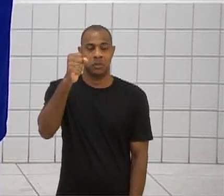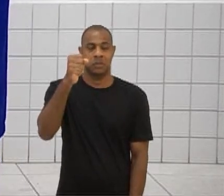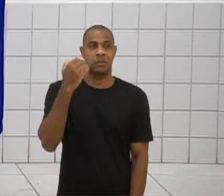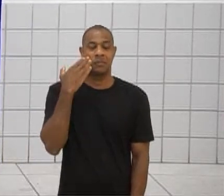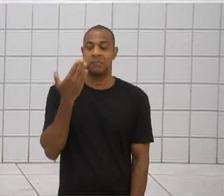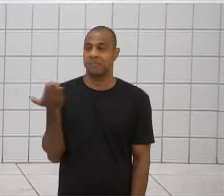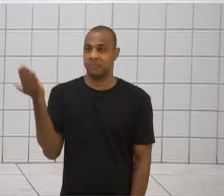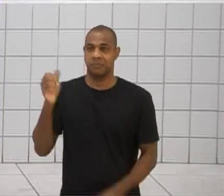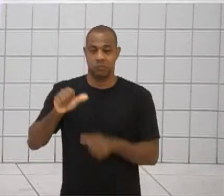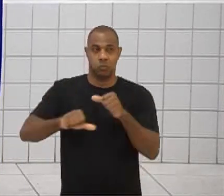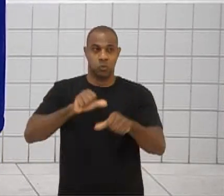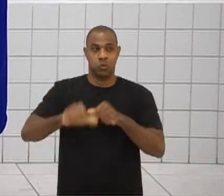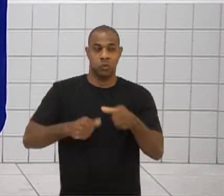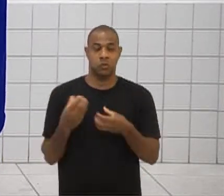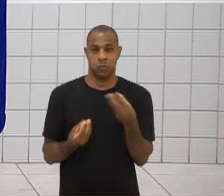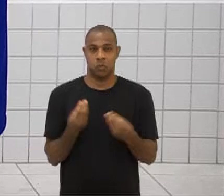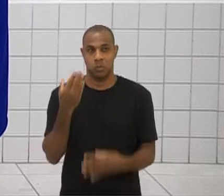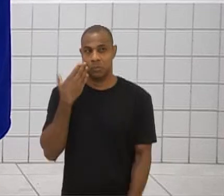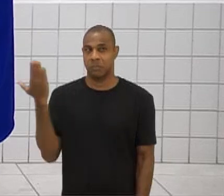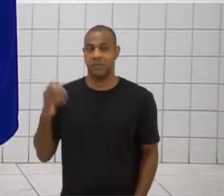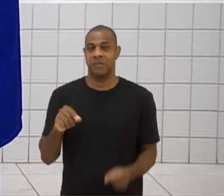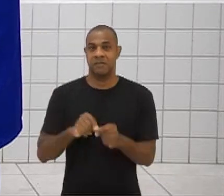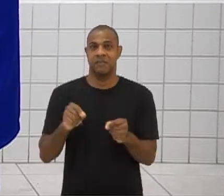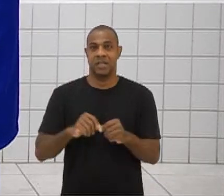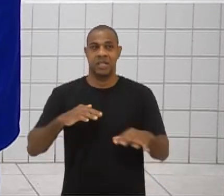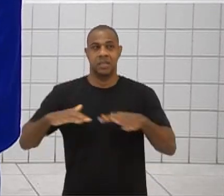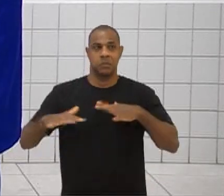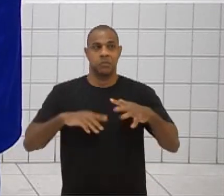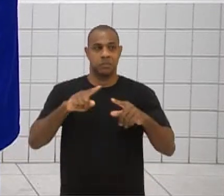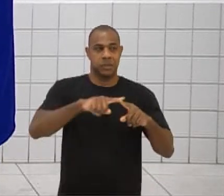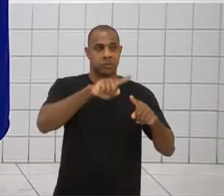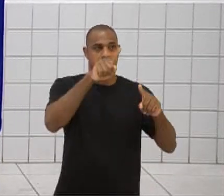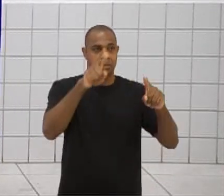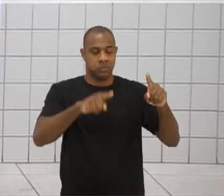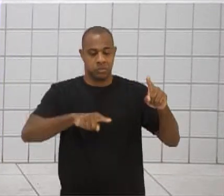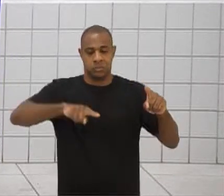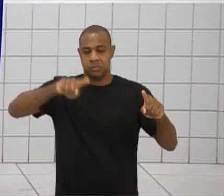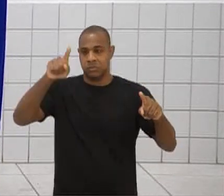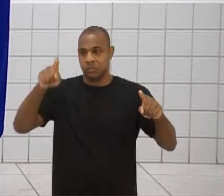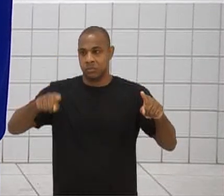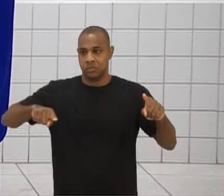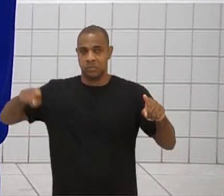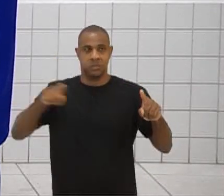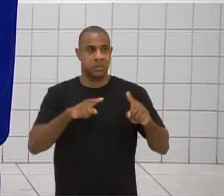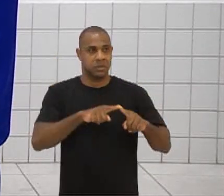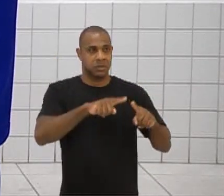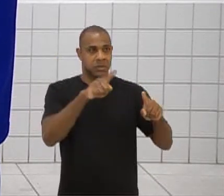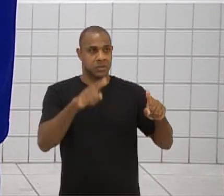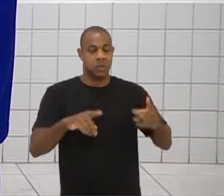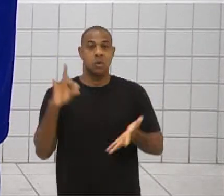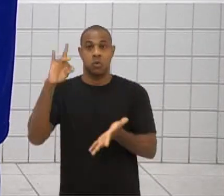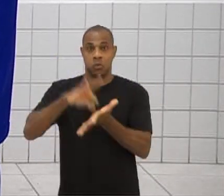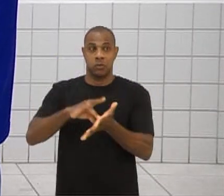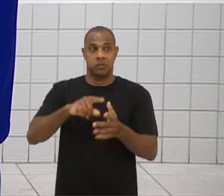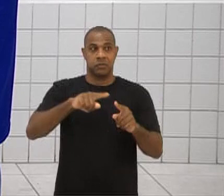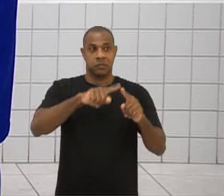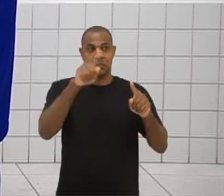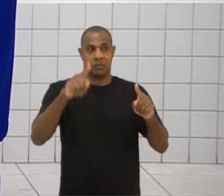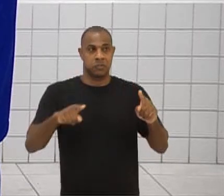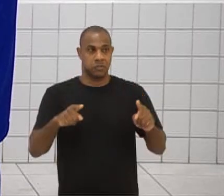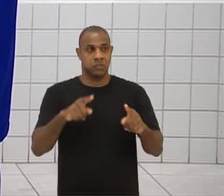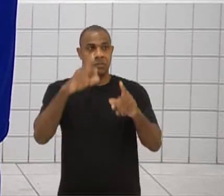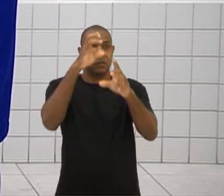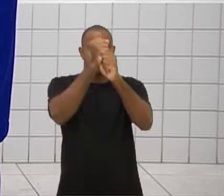8. Né? Então, ela faz esse movimento aqui, ó, a senoide é a mesma. Aqui é o normal, né? Original. Aqui somando 2,